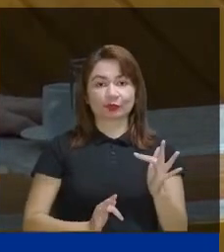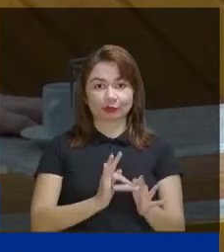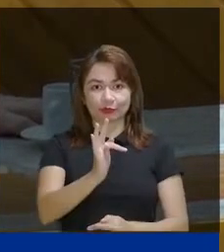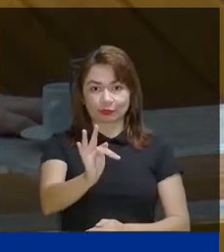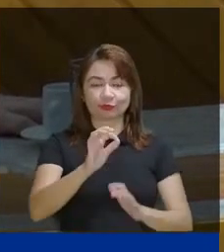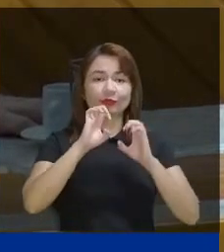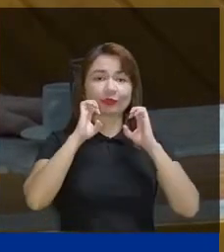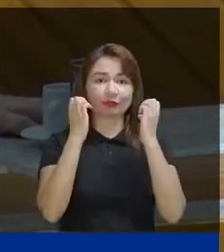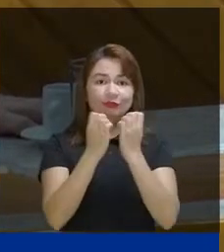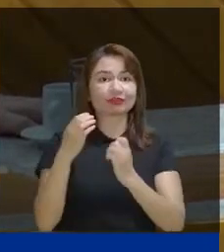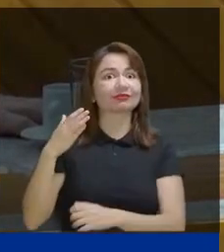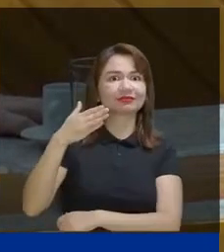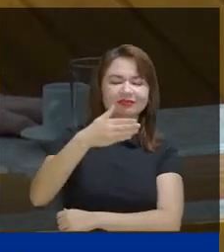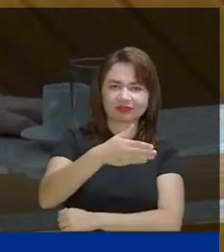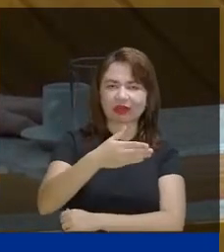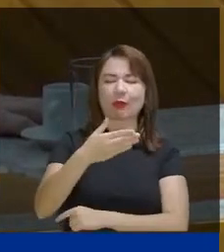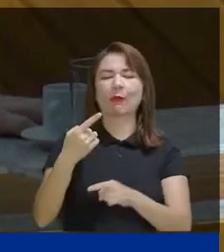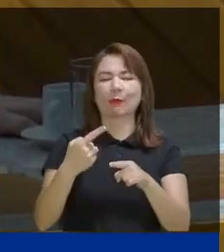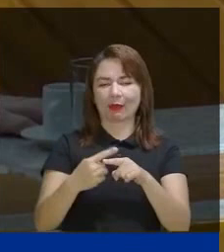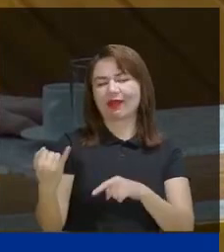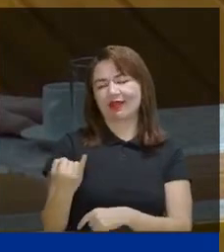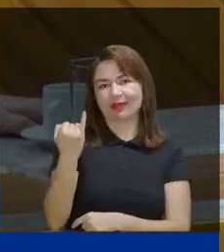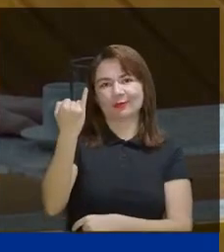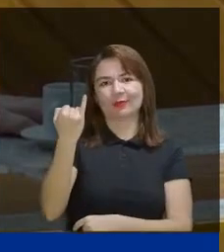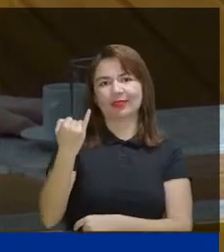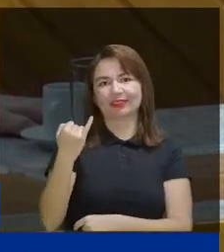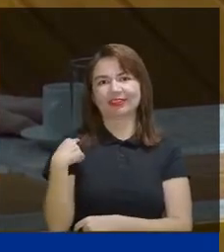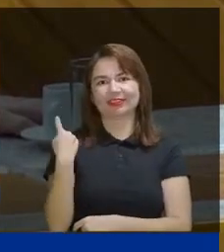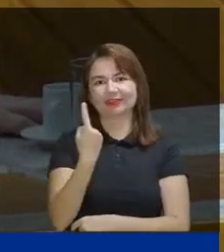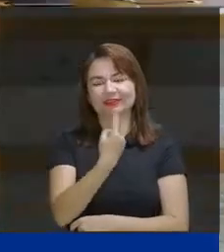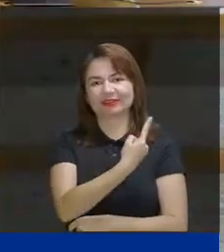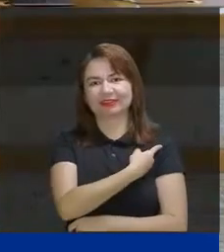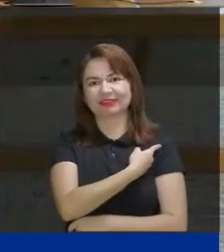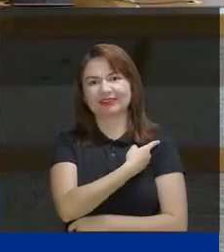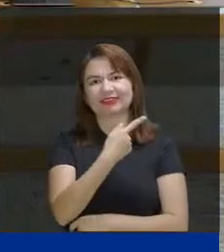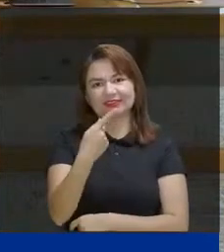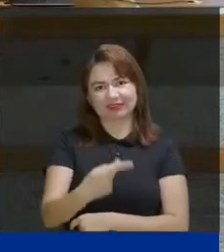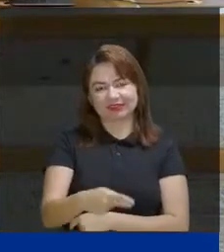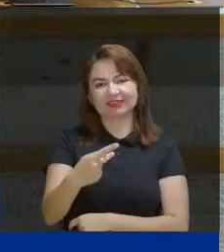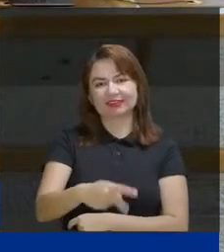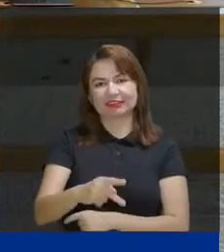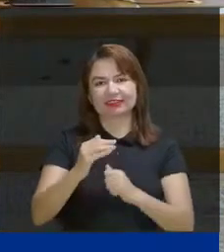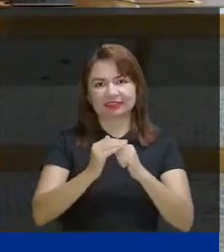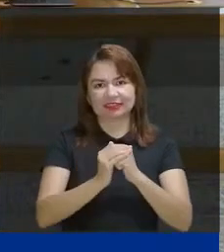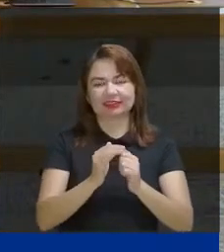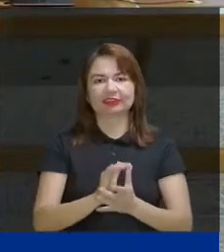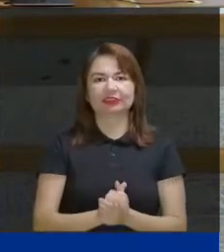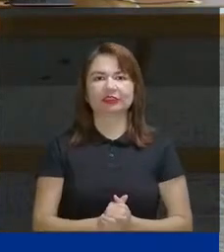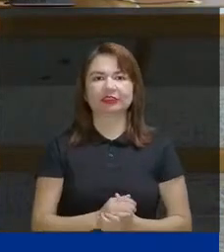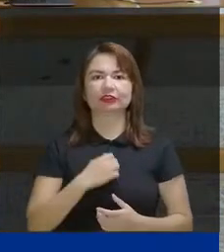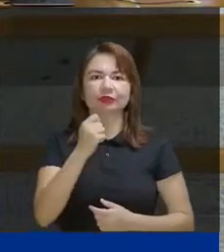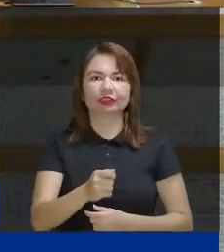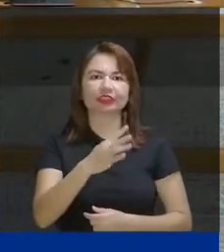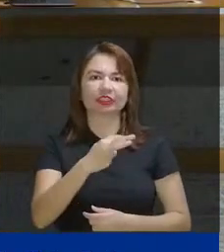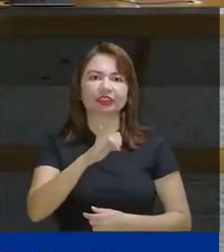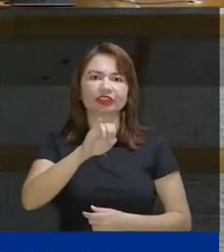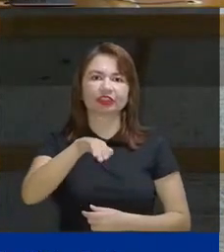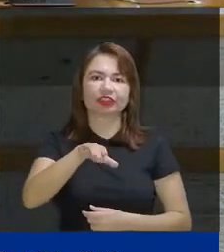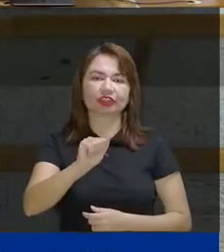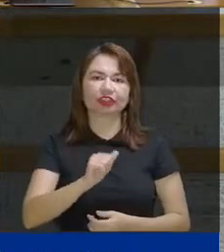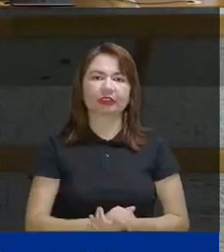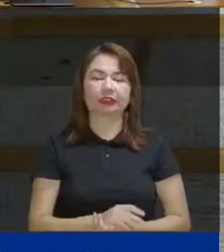eventos, compareçam, porque isso é muito importante para a nossa casa. Obrigado. Obrigado, juíza Tina Souza.